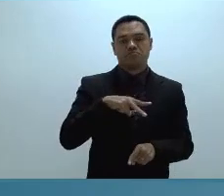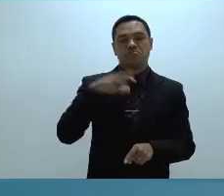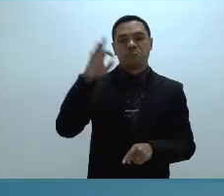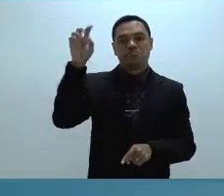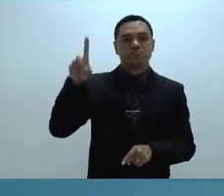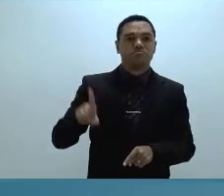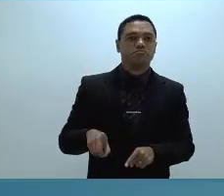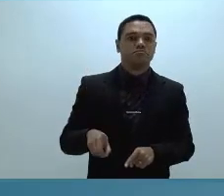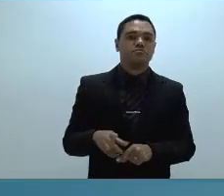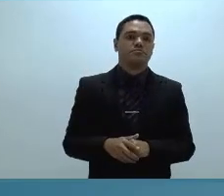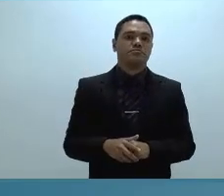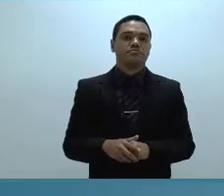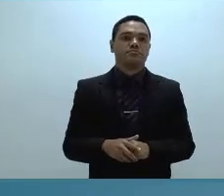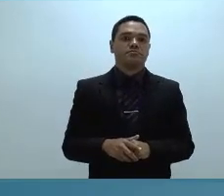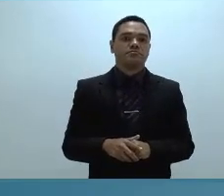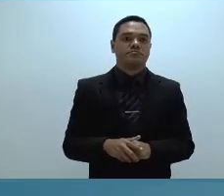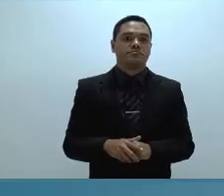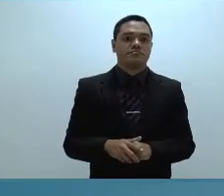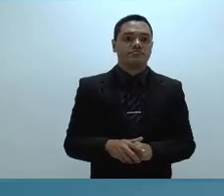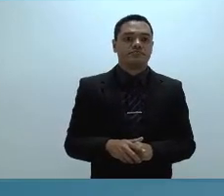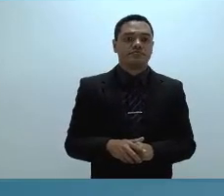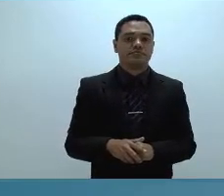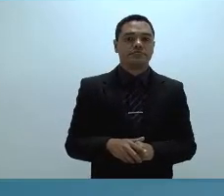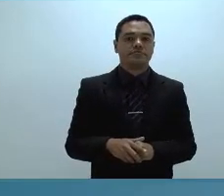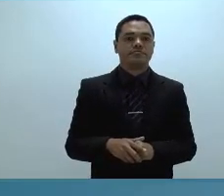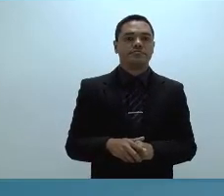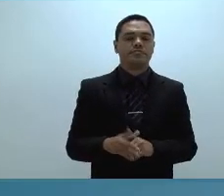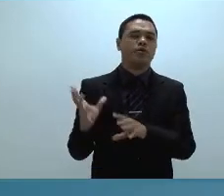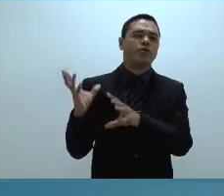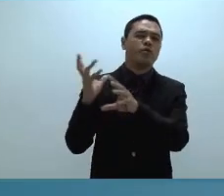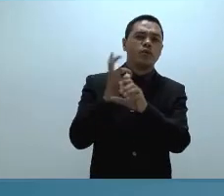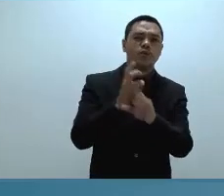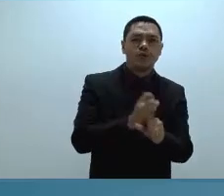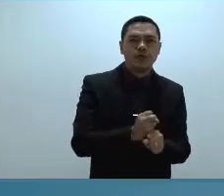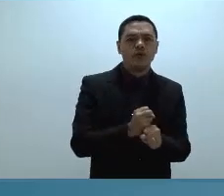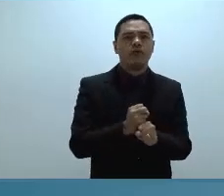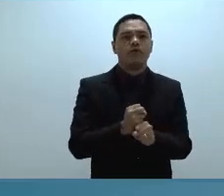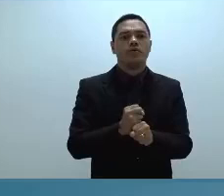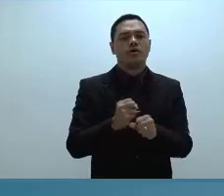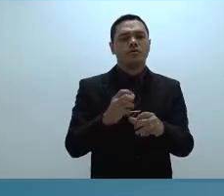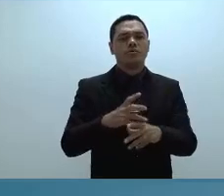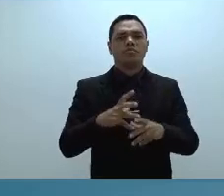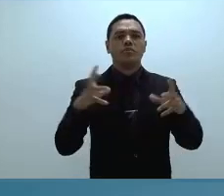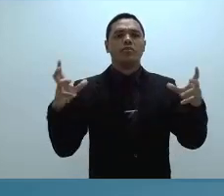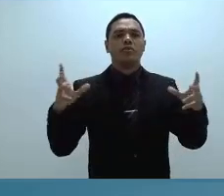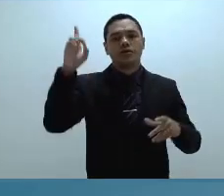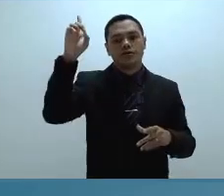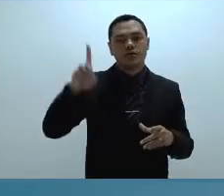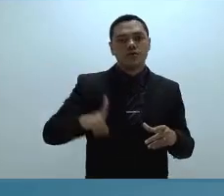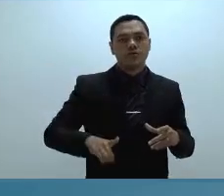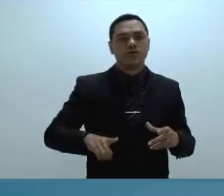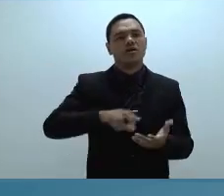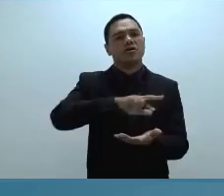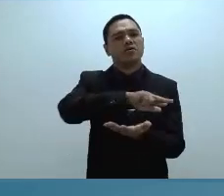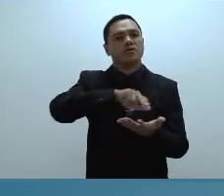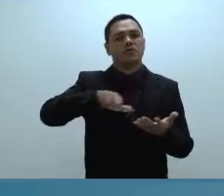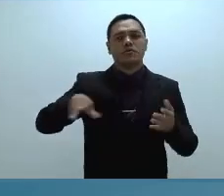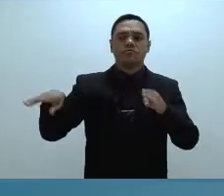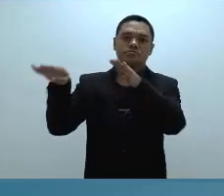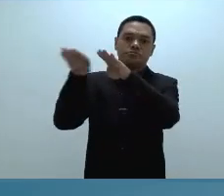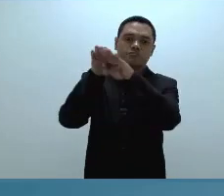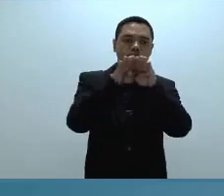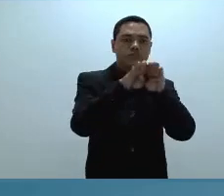interdisciplinaridade dos ramos do direito, somada à grande produção legislativa, conduz a um contexto de direitos ambivalentes e construção de relações